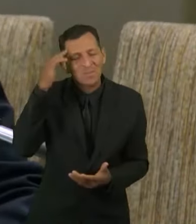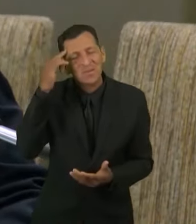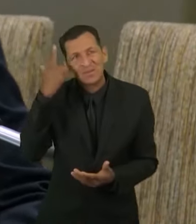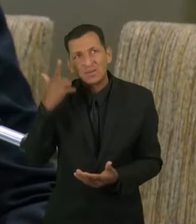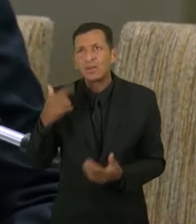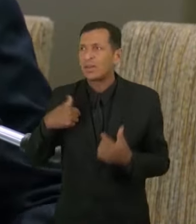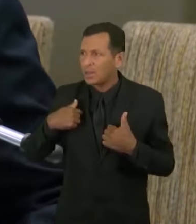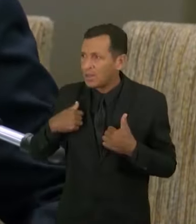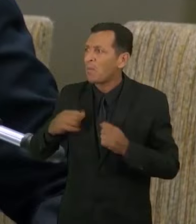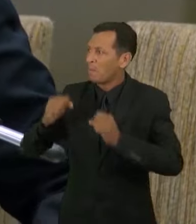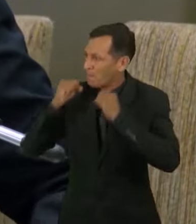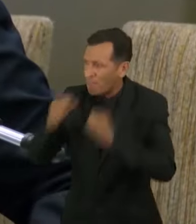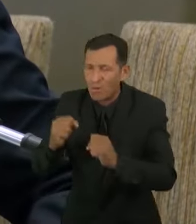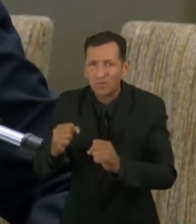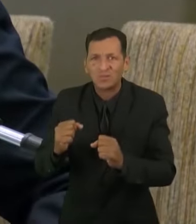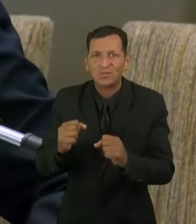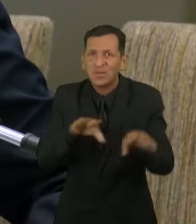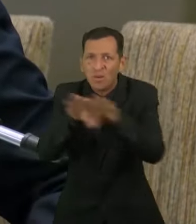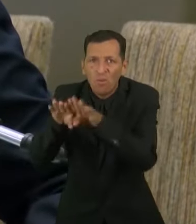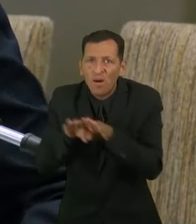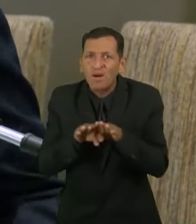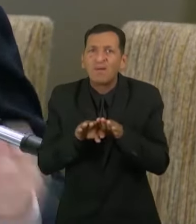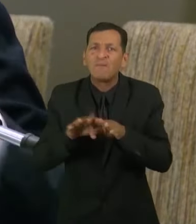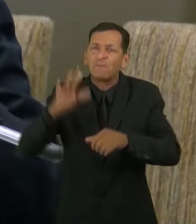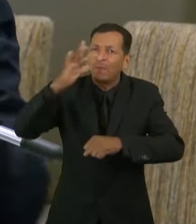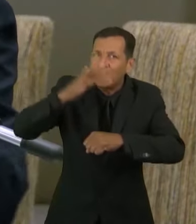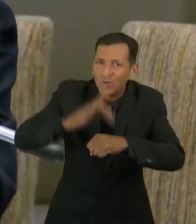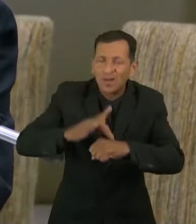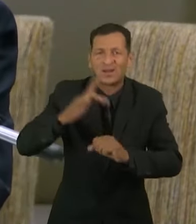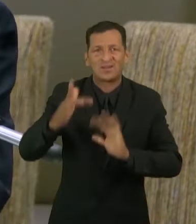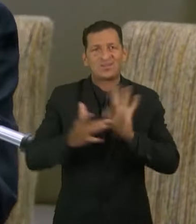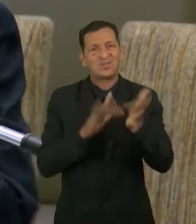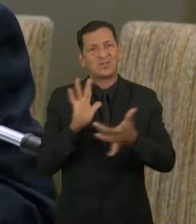Oh, irmãos, quando a gente toca em Jesus,